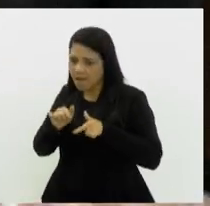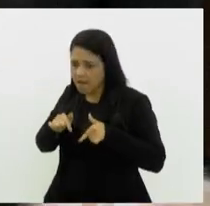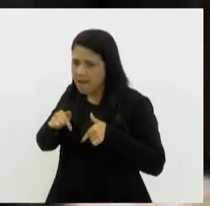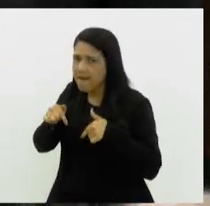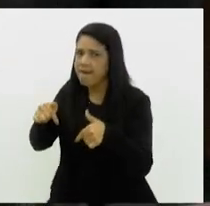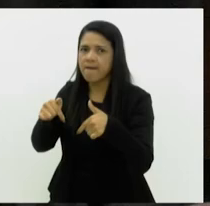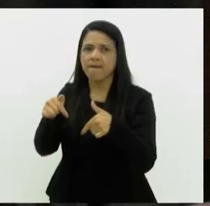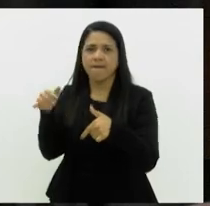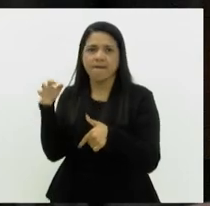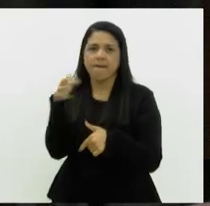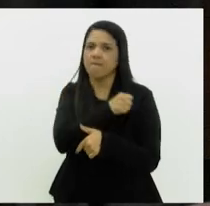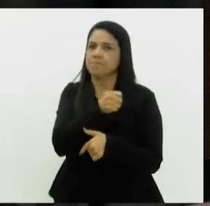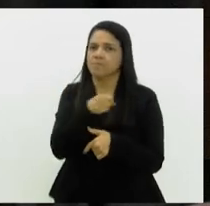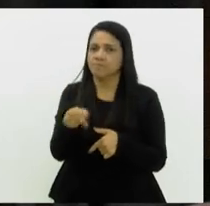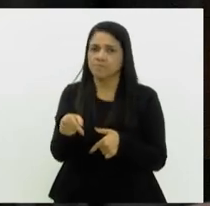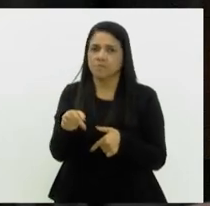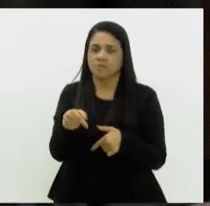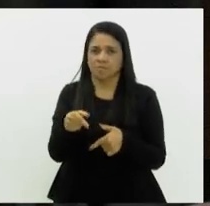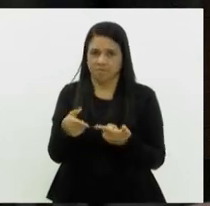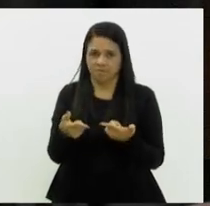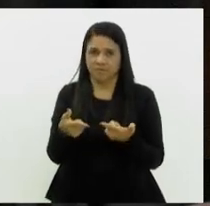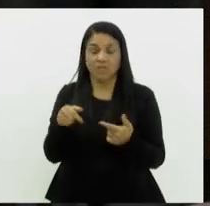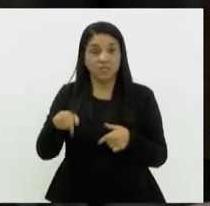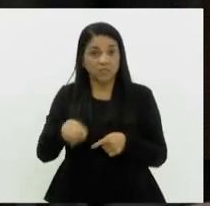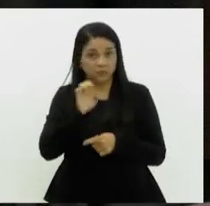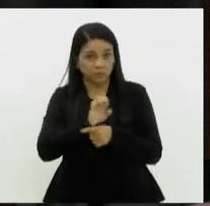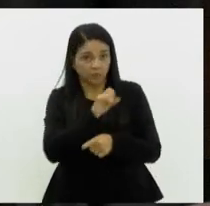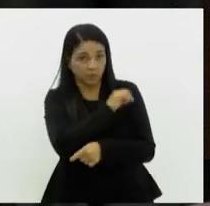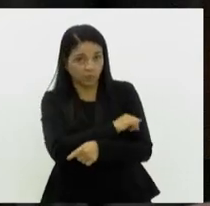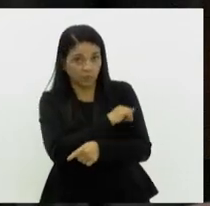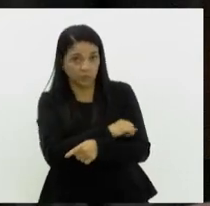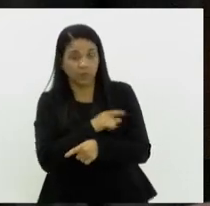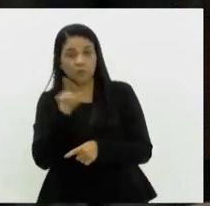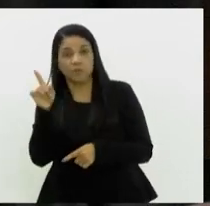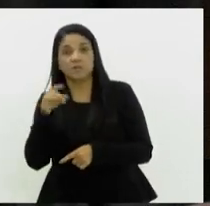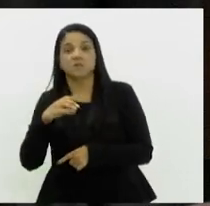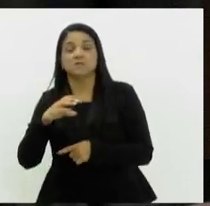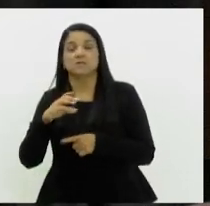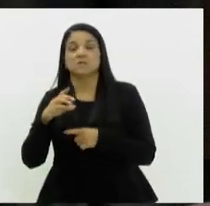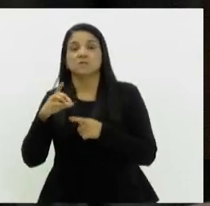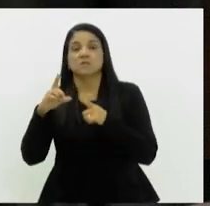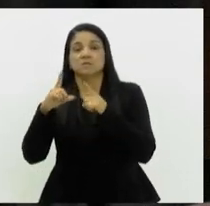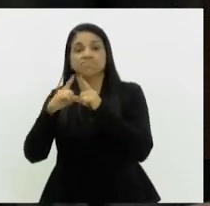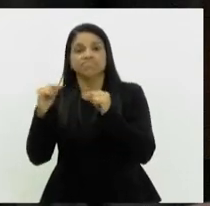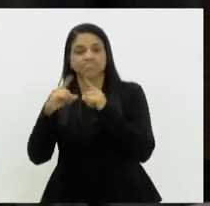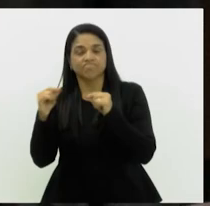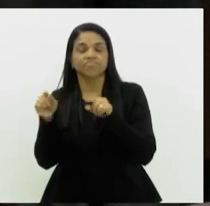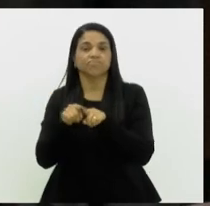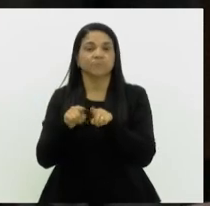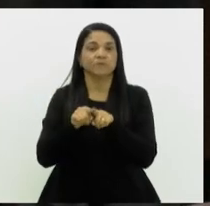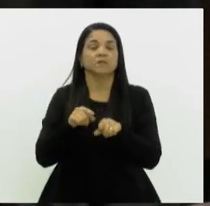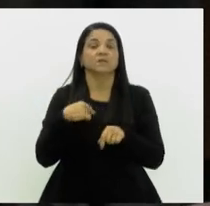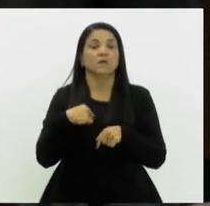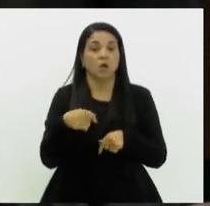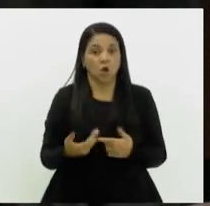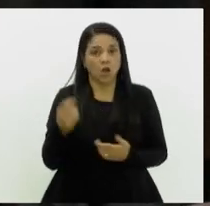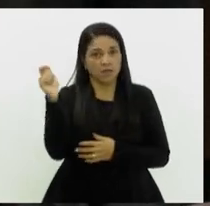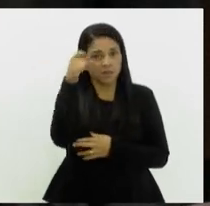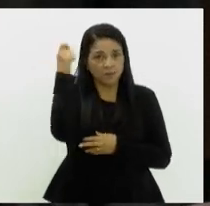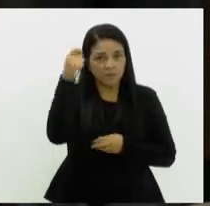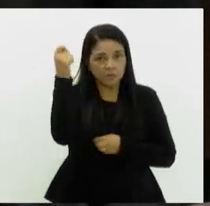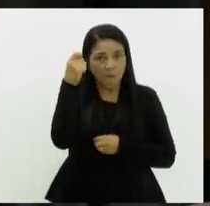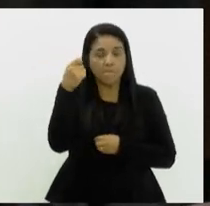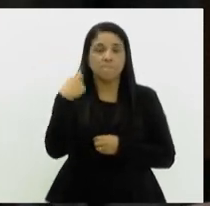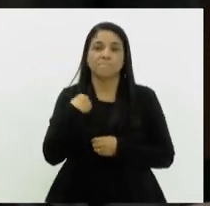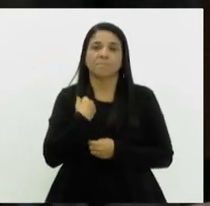nas suas atitudes. A gente viu, tanto no Rio de Janeiro, quanto em Santa Catarina e agora no Rio Grande do Sul, muita